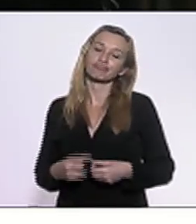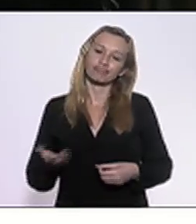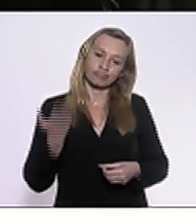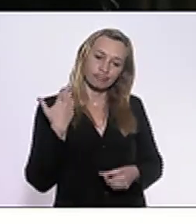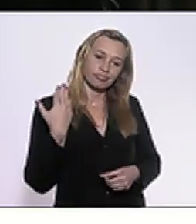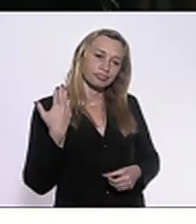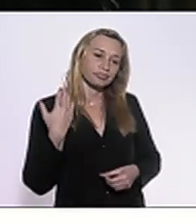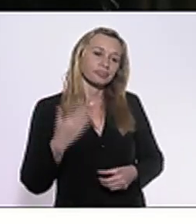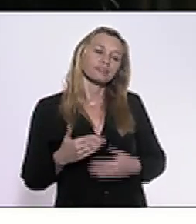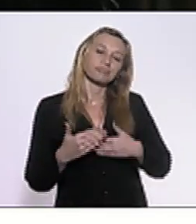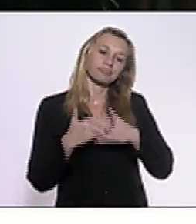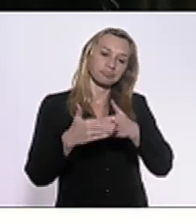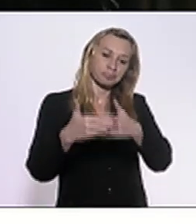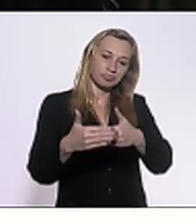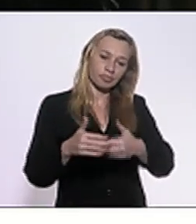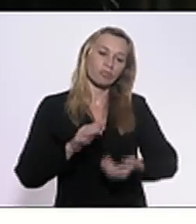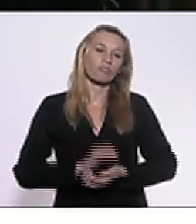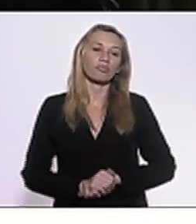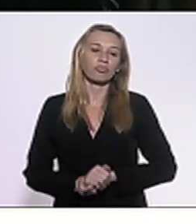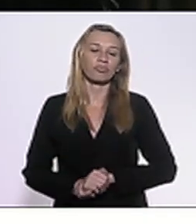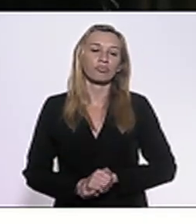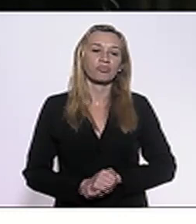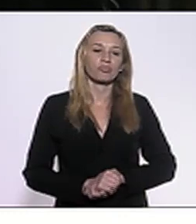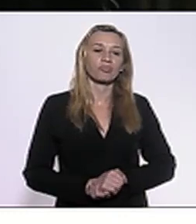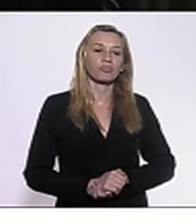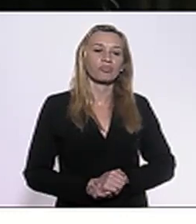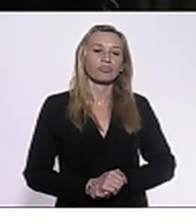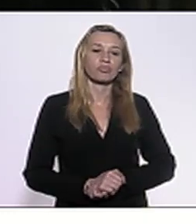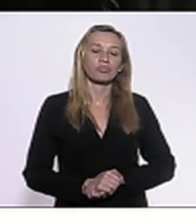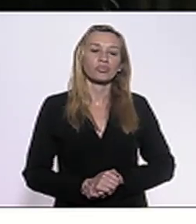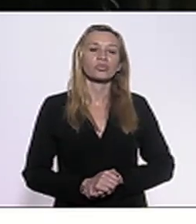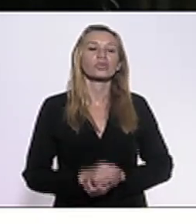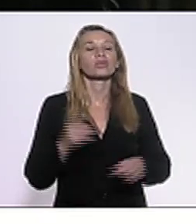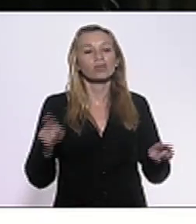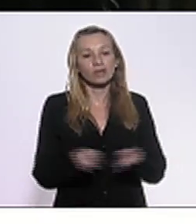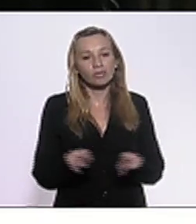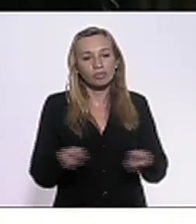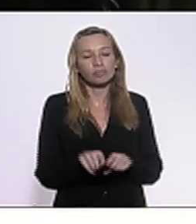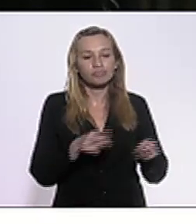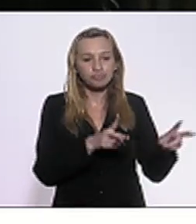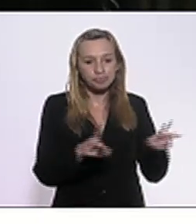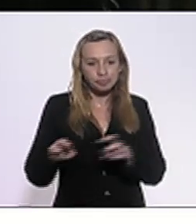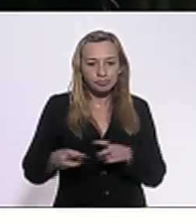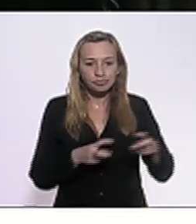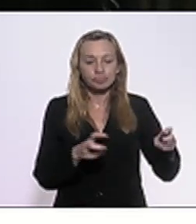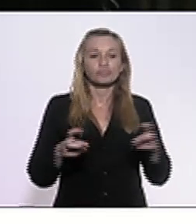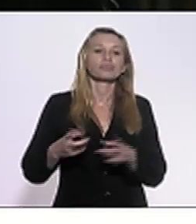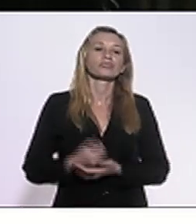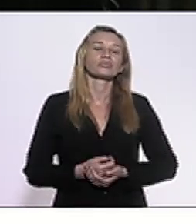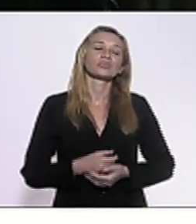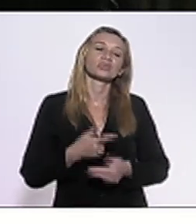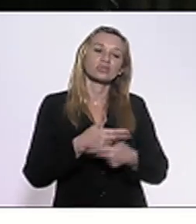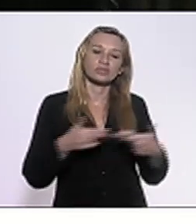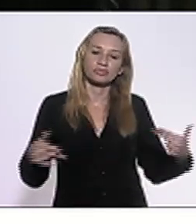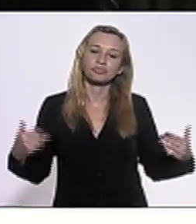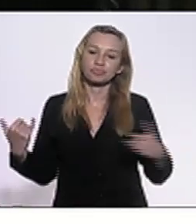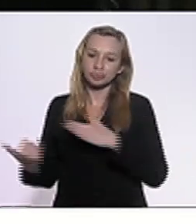é para a gente avançar. E porque a gente também observa que as diversas instituições